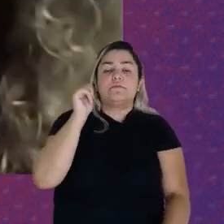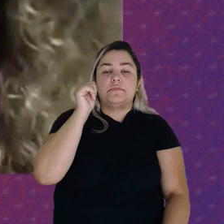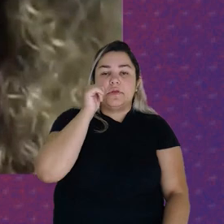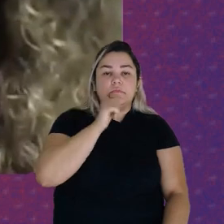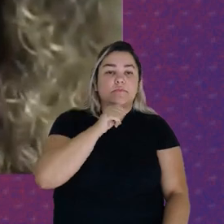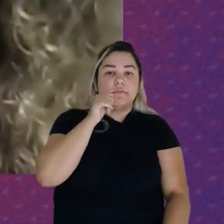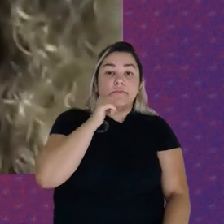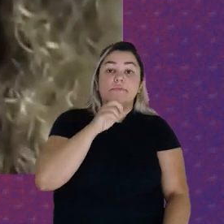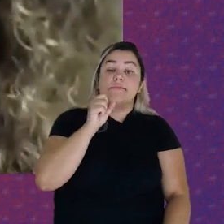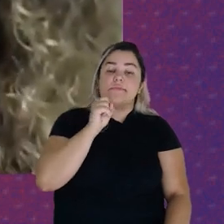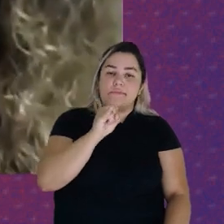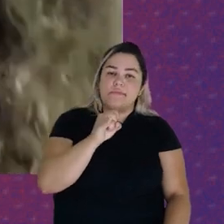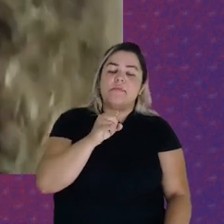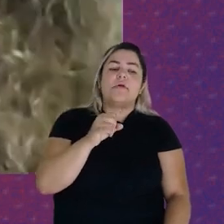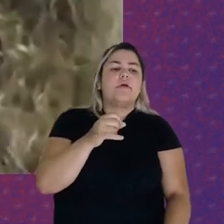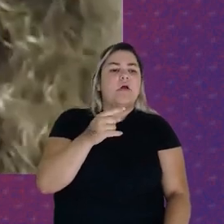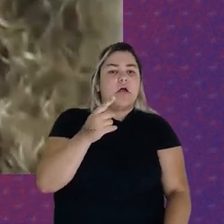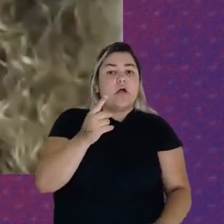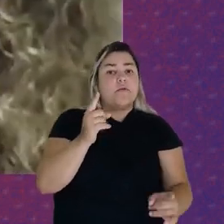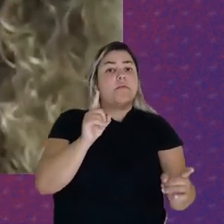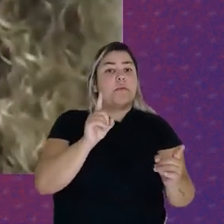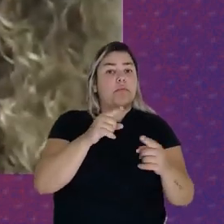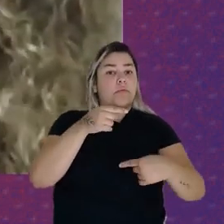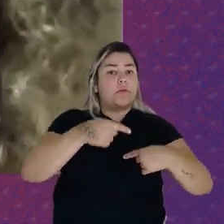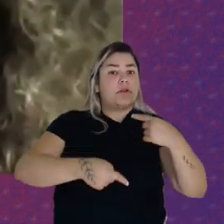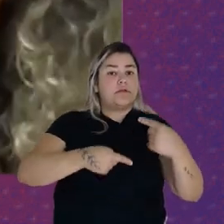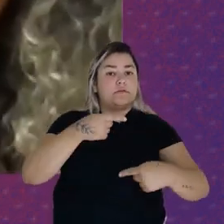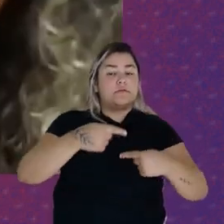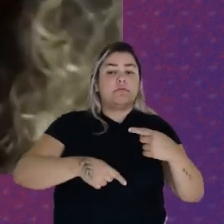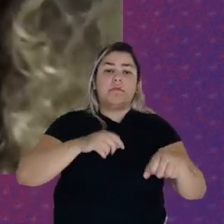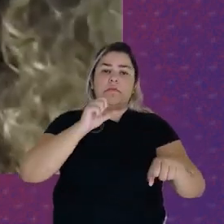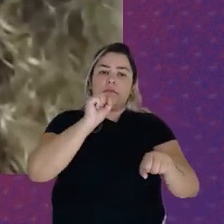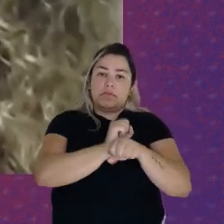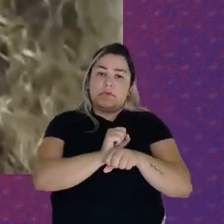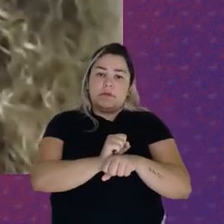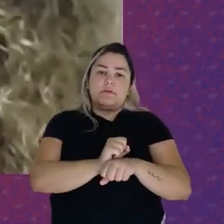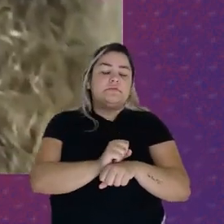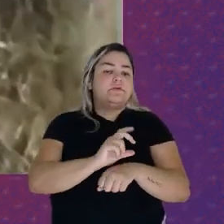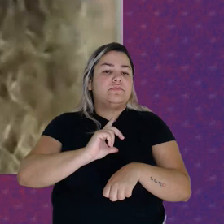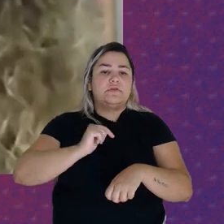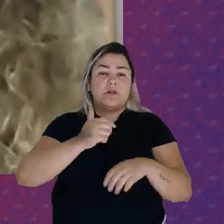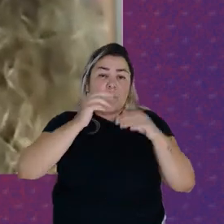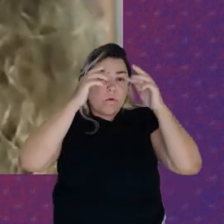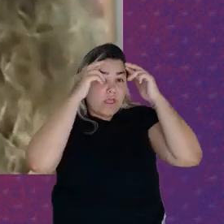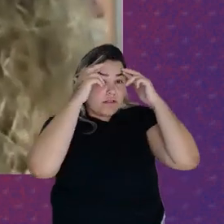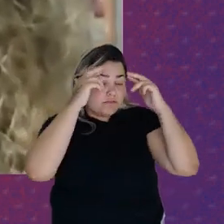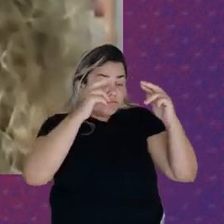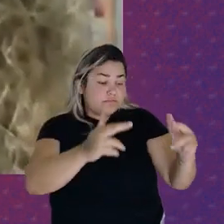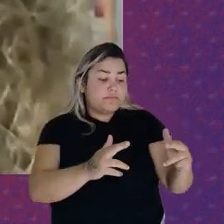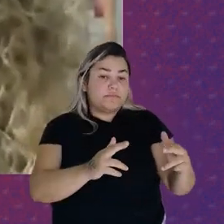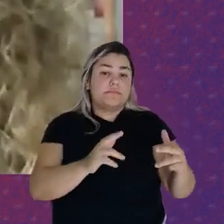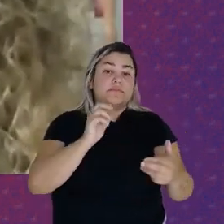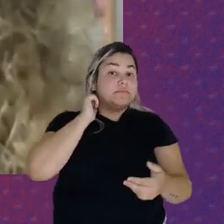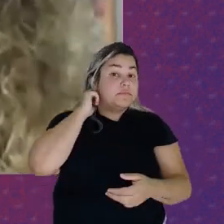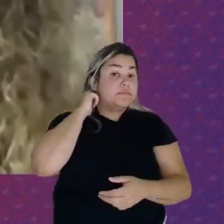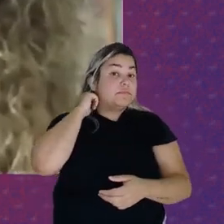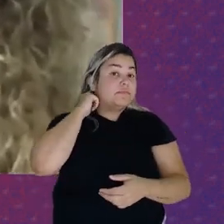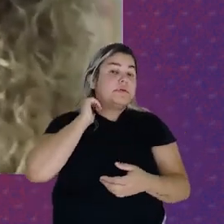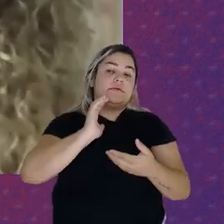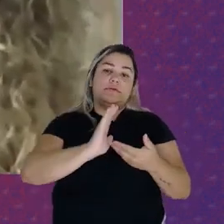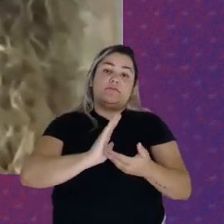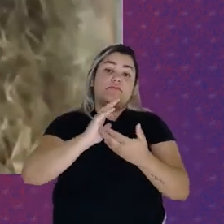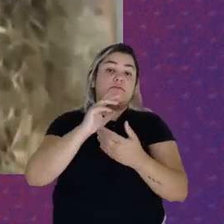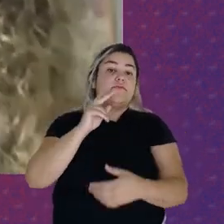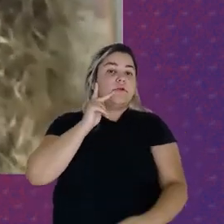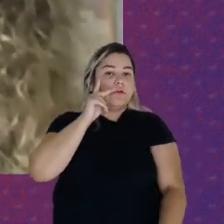elas vierem para a política, elas vão ser interrompidas, elas vão ser desrespeitadas. Aqui na Câmara de Vereadores de Vitória, comigo, alguns